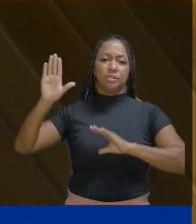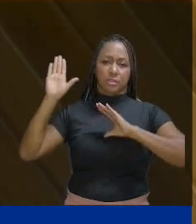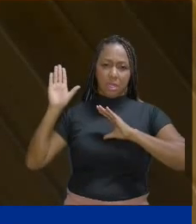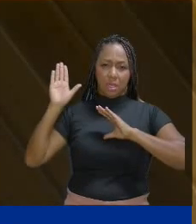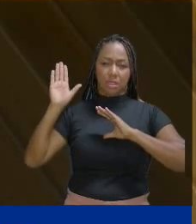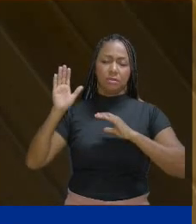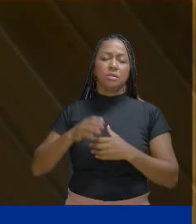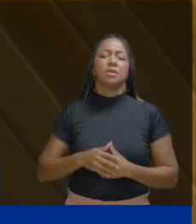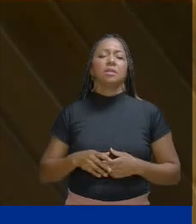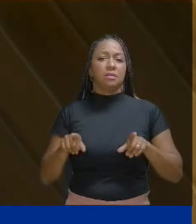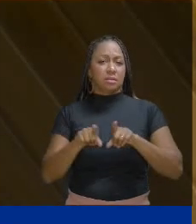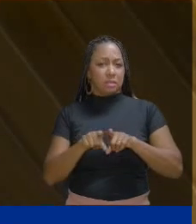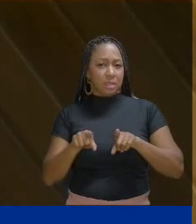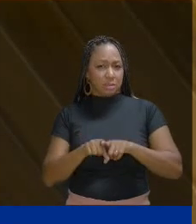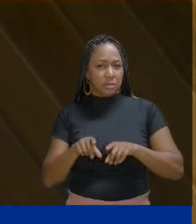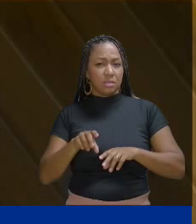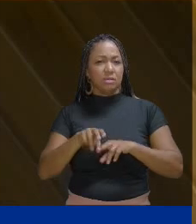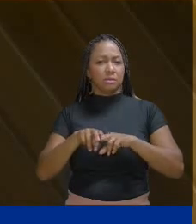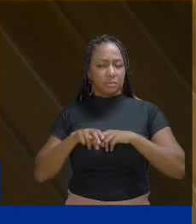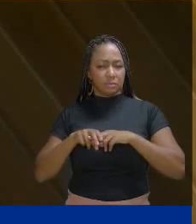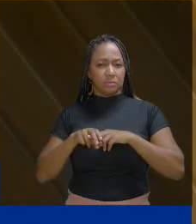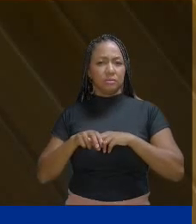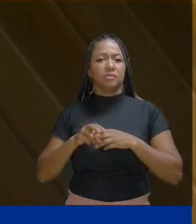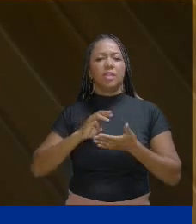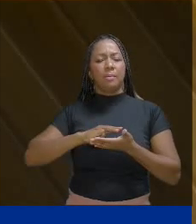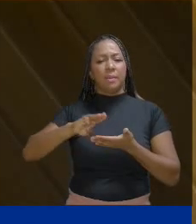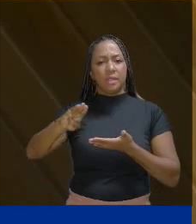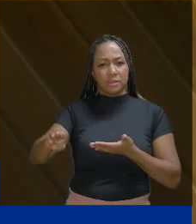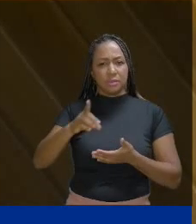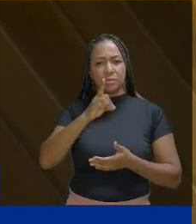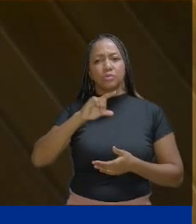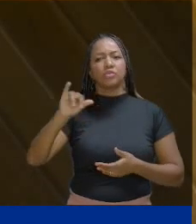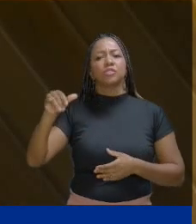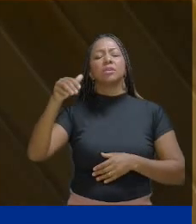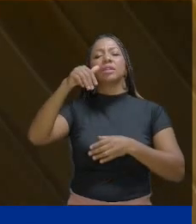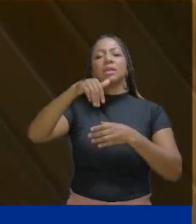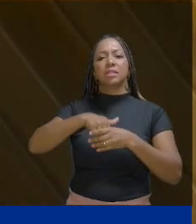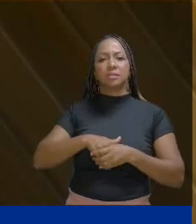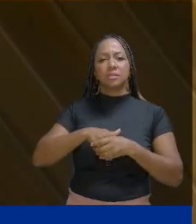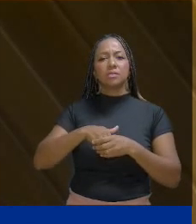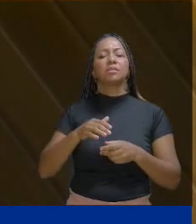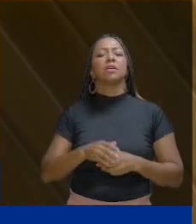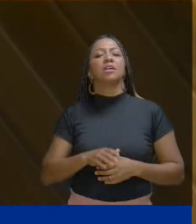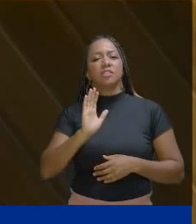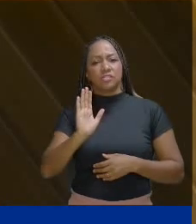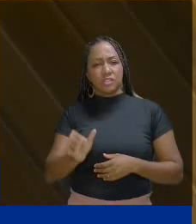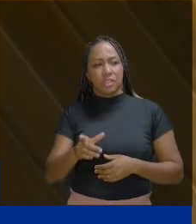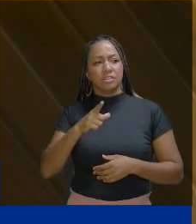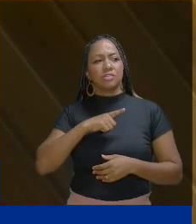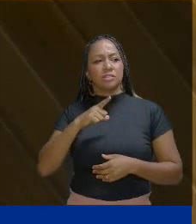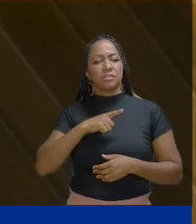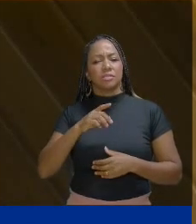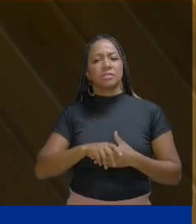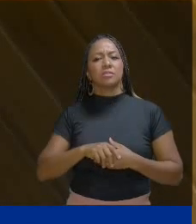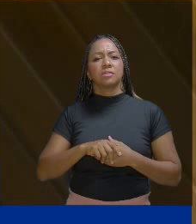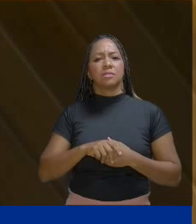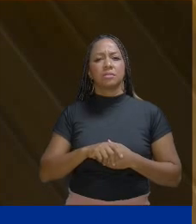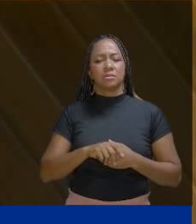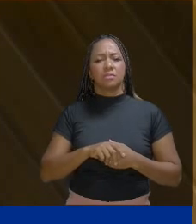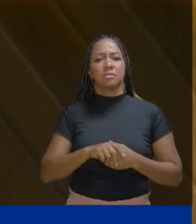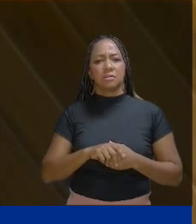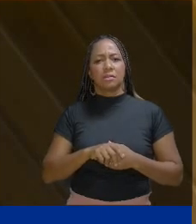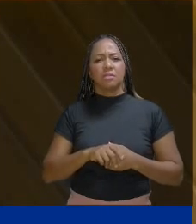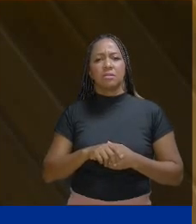candidato, inclusive com a mensagem a Jorge Amanajás no dia da eleição, de que já havia deixado a primeira,